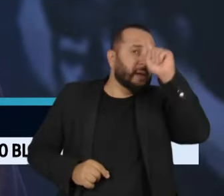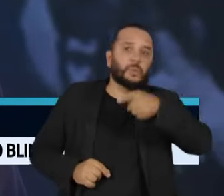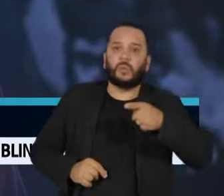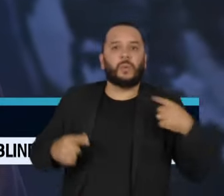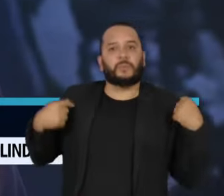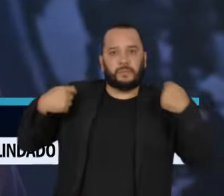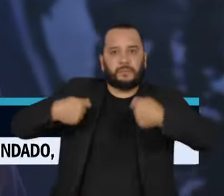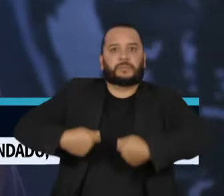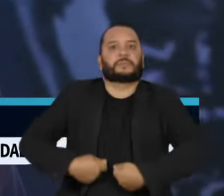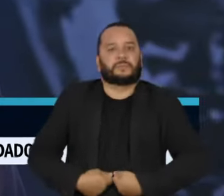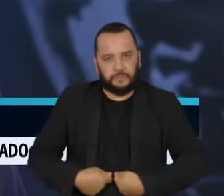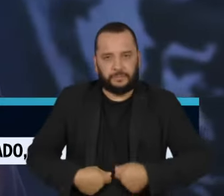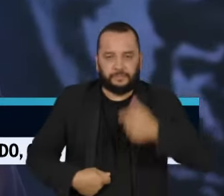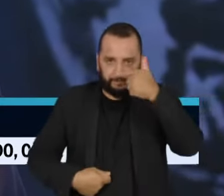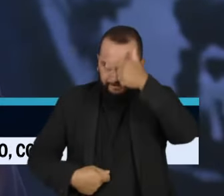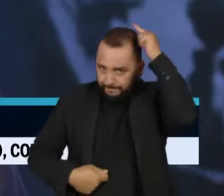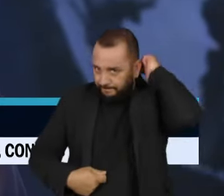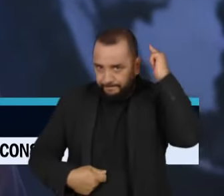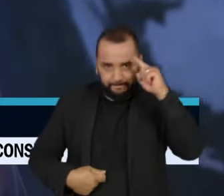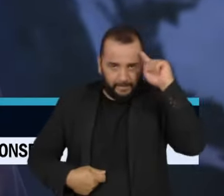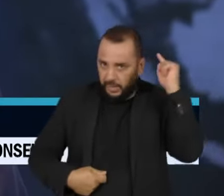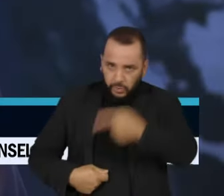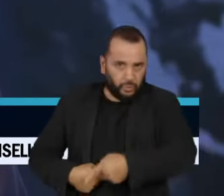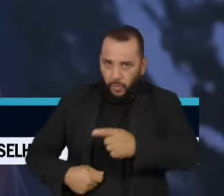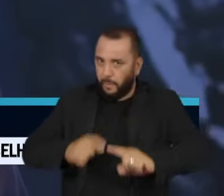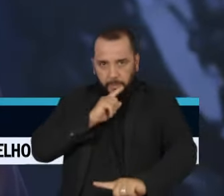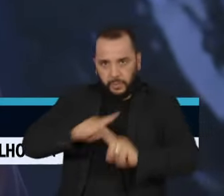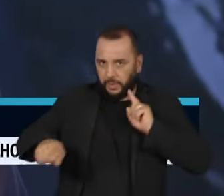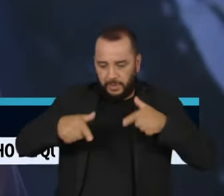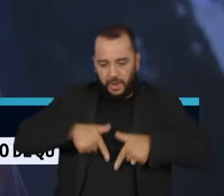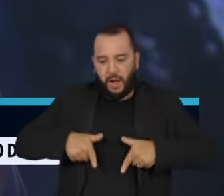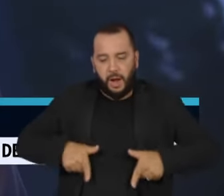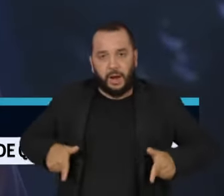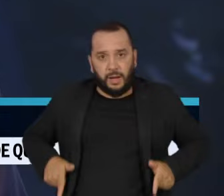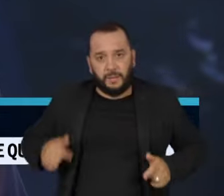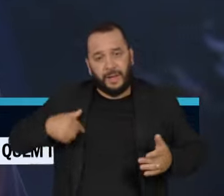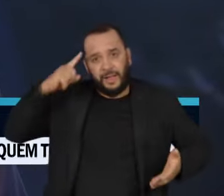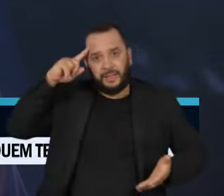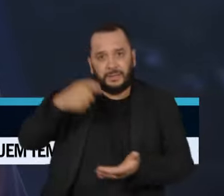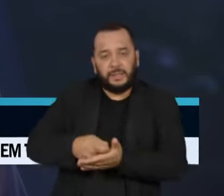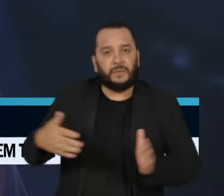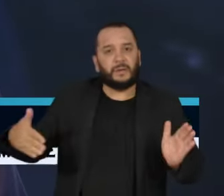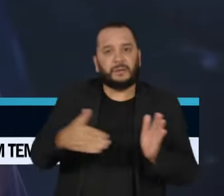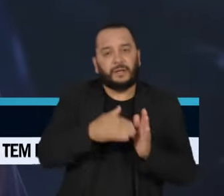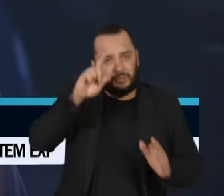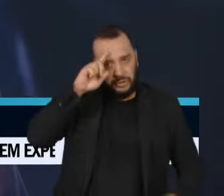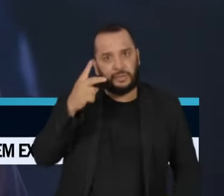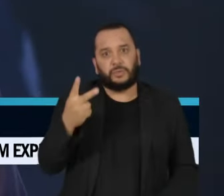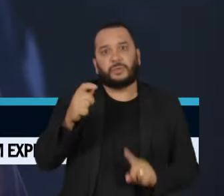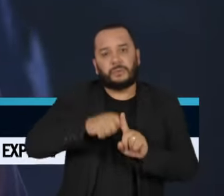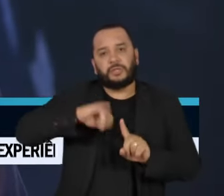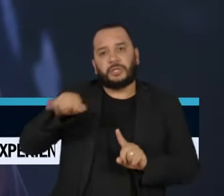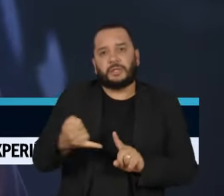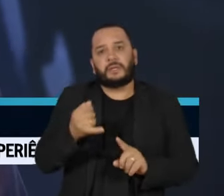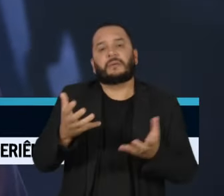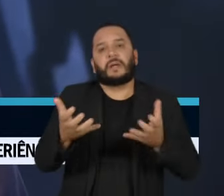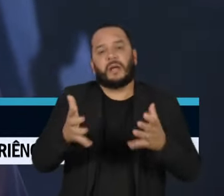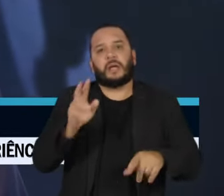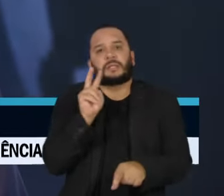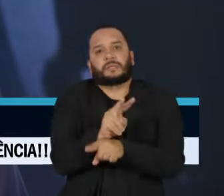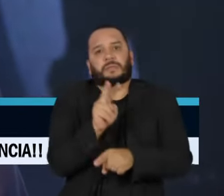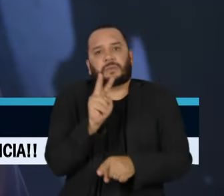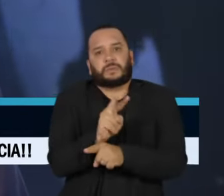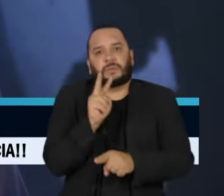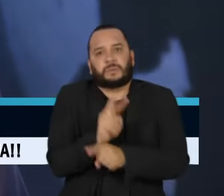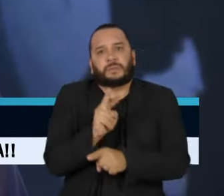Eleitoral e ministro do Supremo Tribunal Federal, Alexandre de Moraes. A decisão vale até o dia 2 de janeiro e visa ampliar a segurança para a